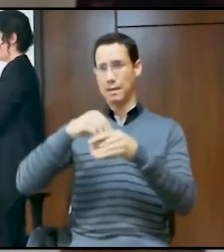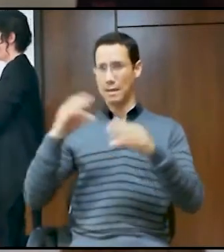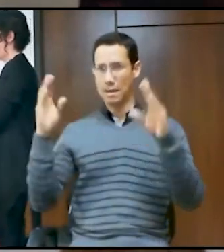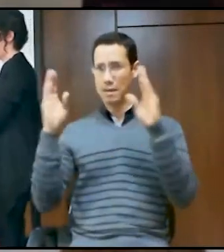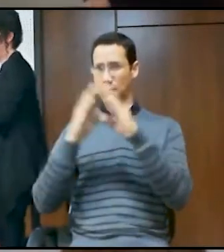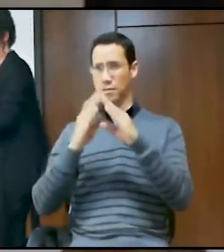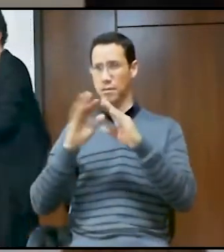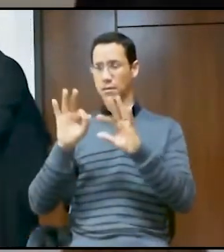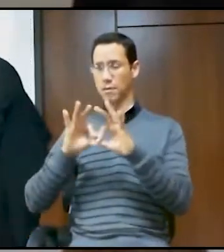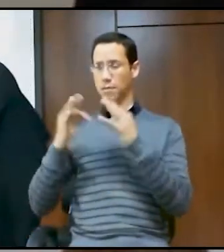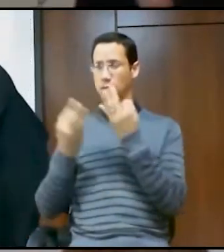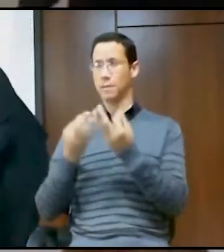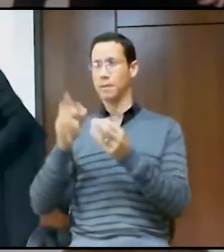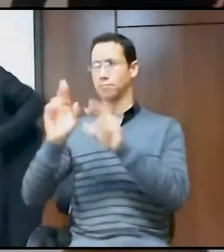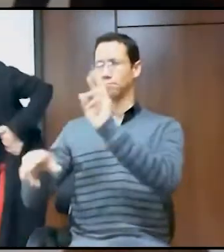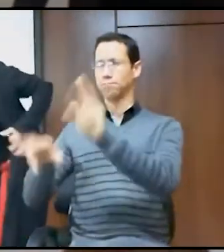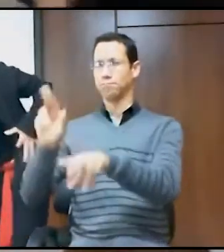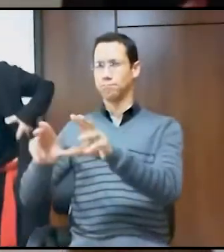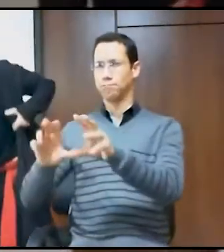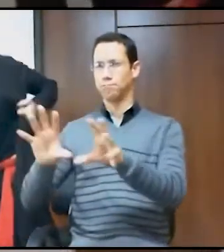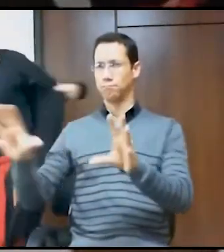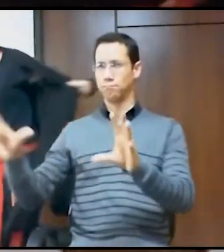pessoas de famílias distintas.